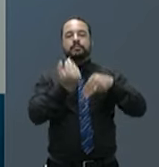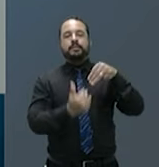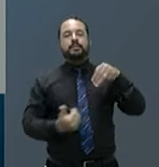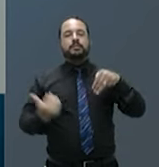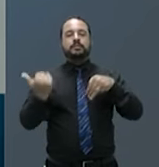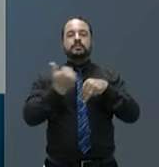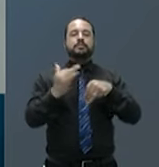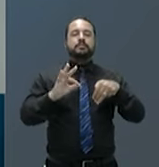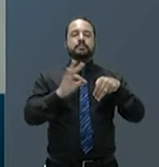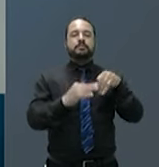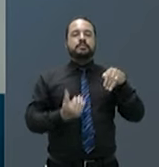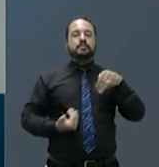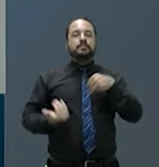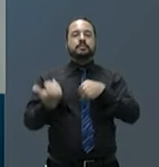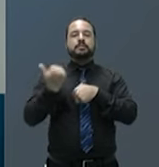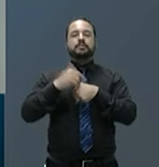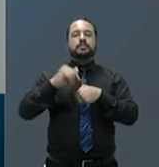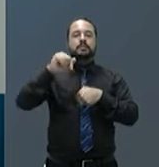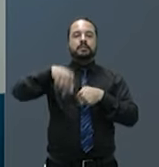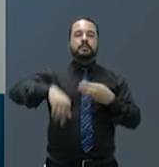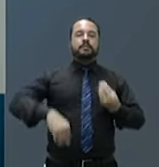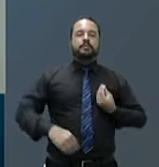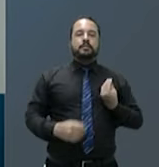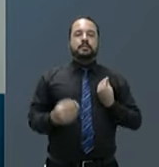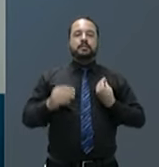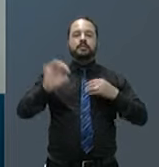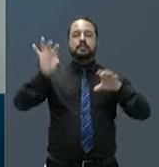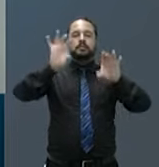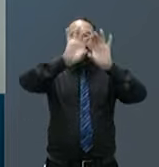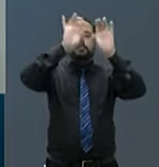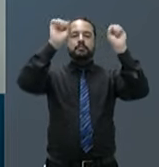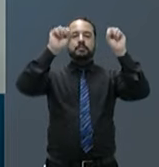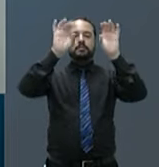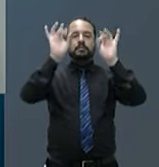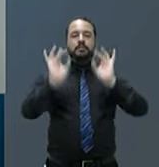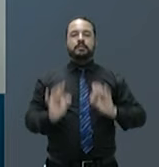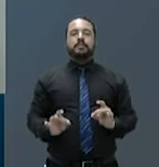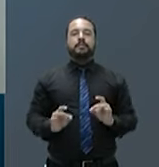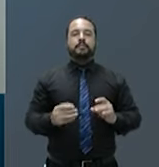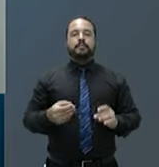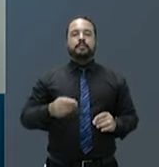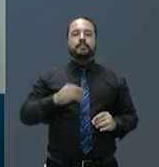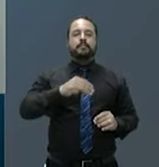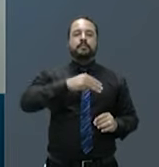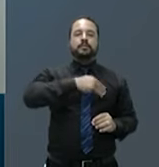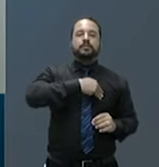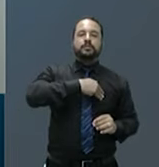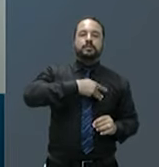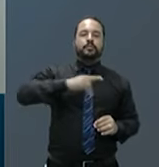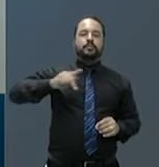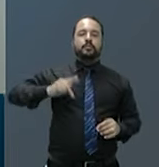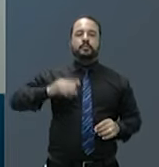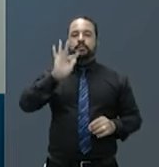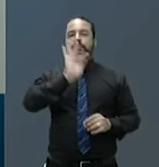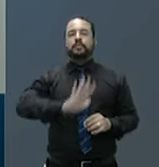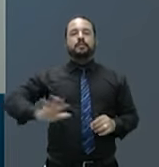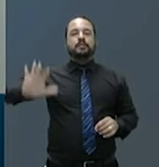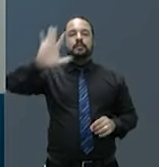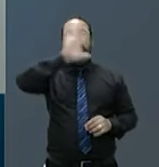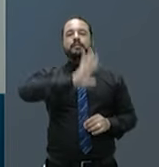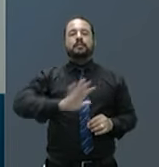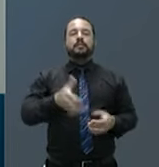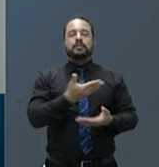ministras e ministros presentes, ilustre representante do Ministério Público Federal. Primeiro de tudo, excelências,